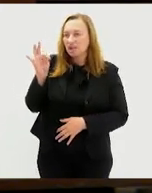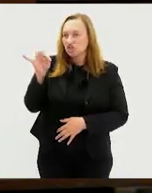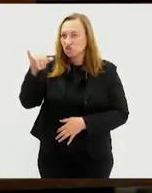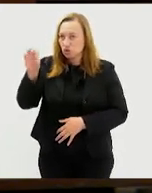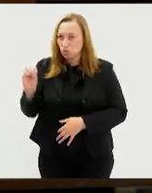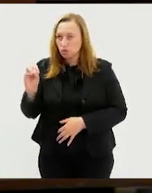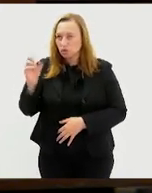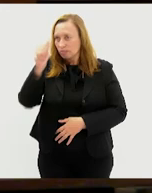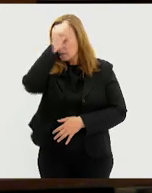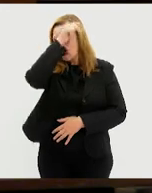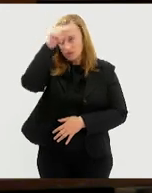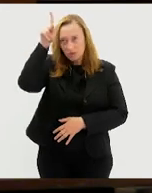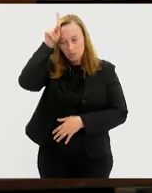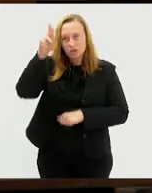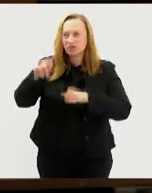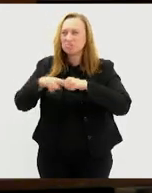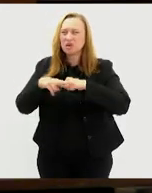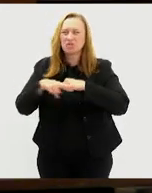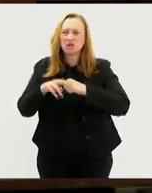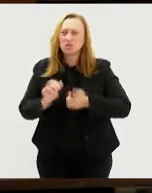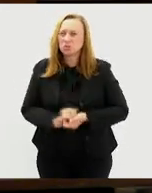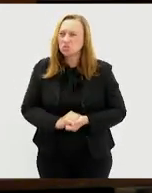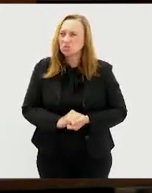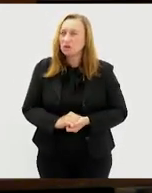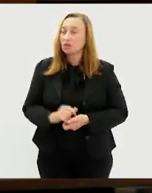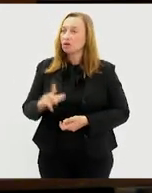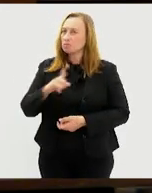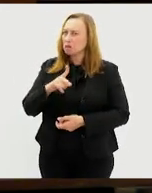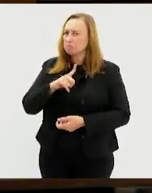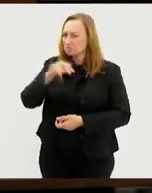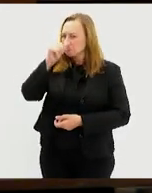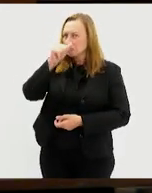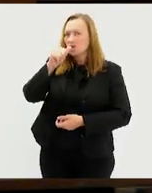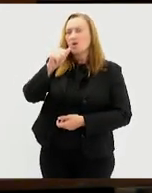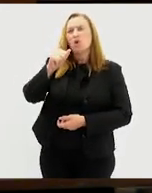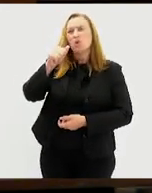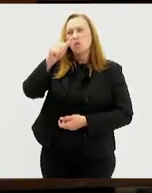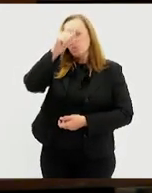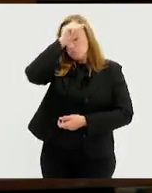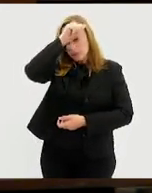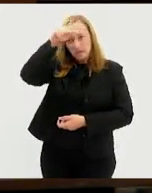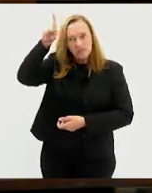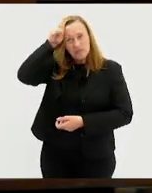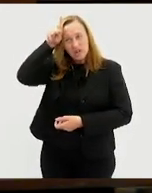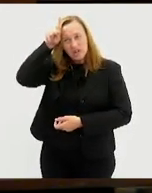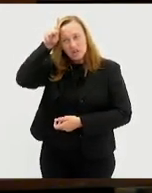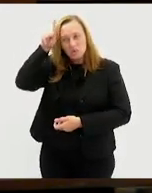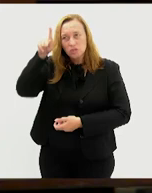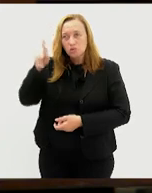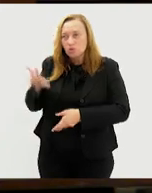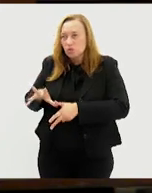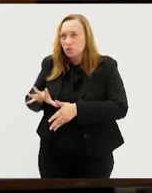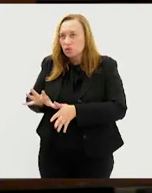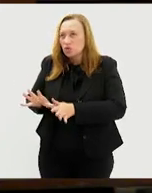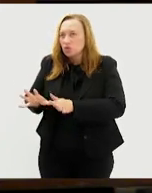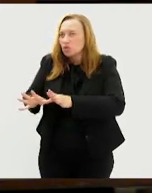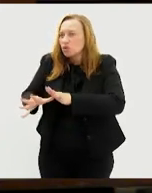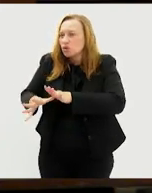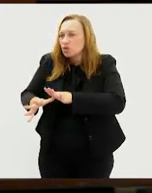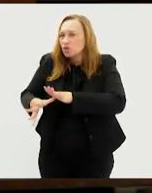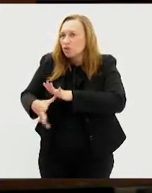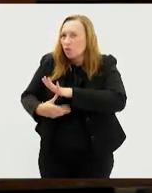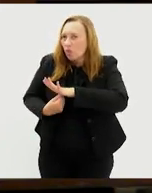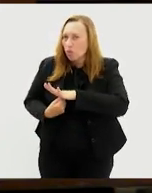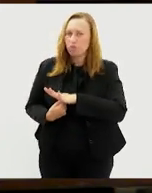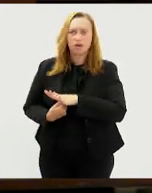belcho prefeitura essa Onde tem um prefeito corrupto onde nós temos diversos escândalos de corrupção na prefeitura